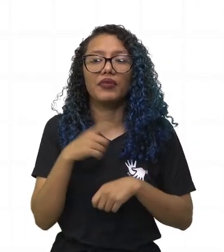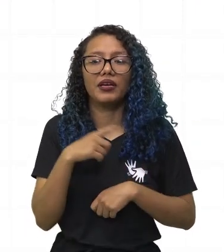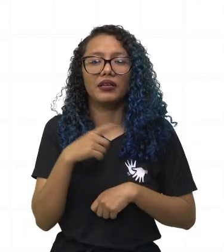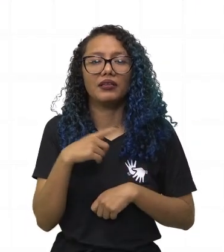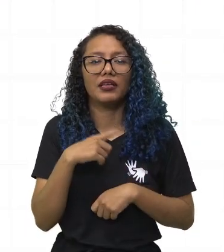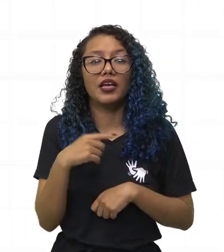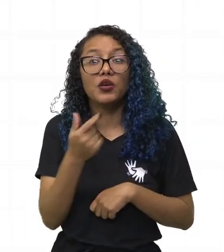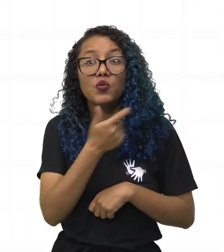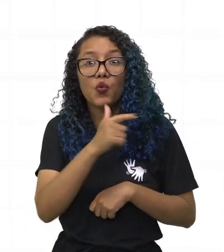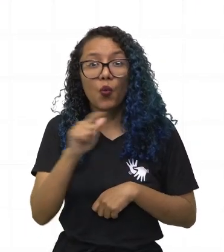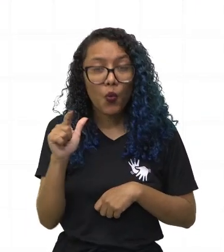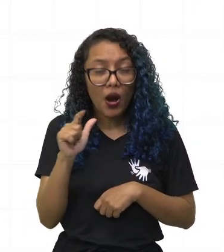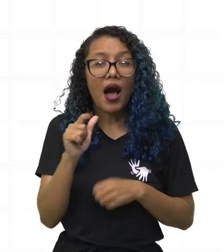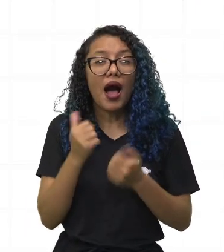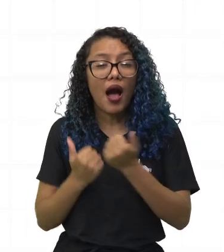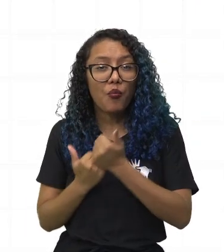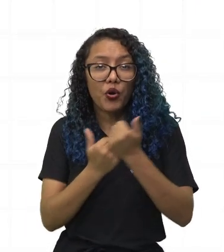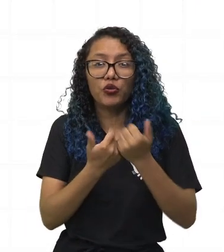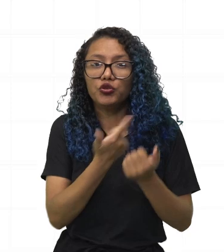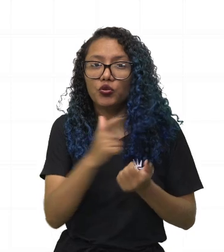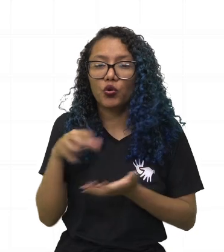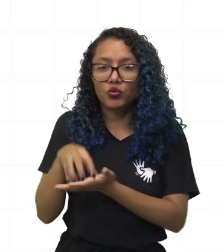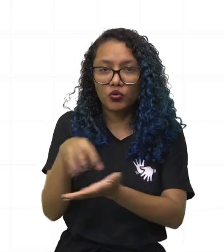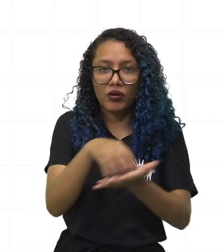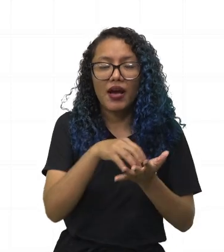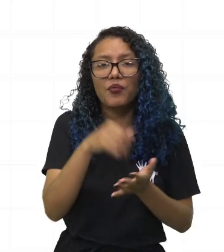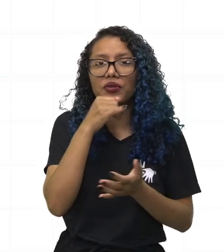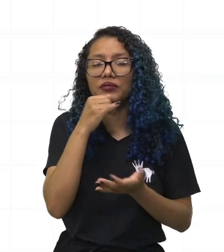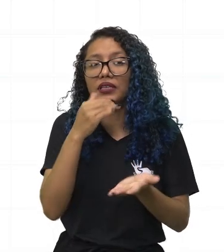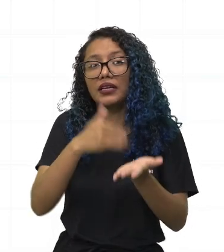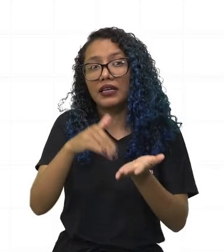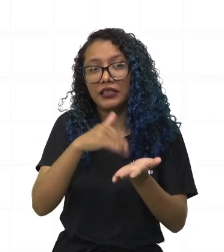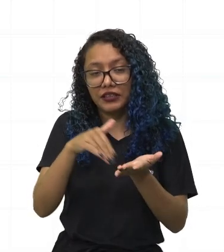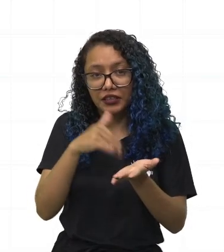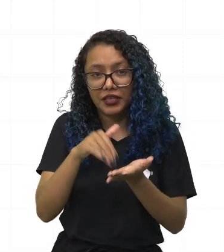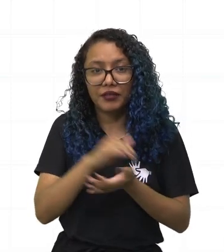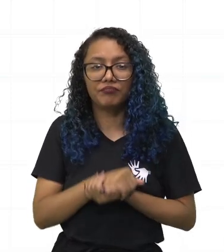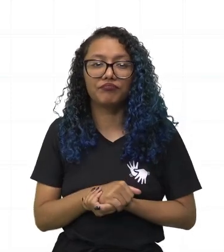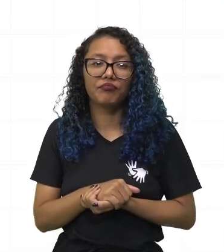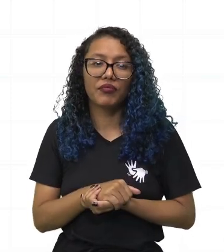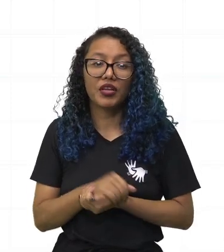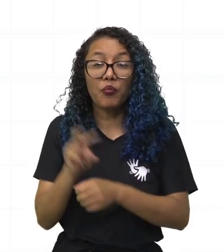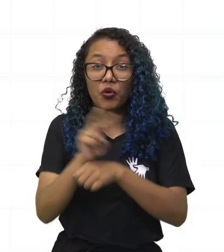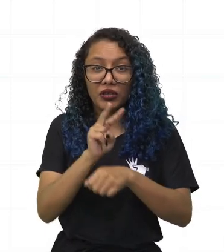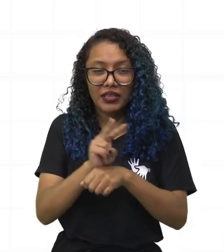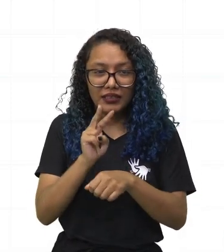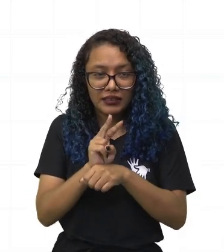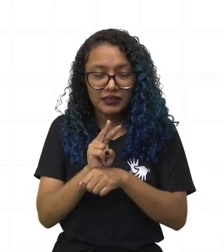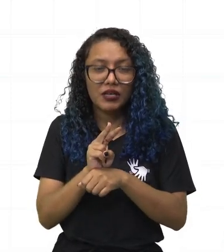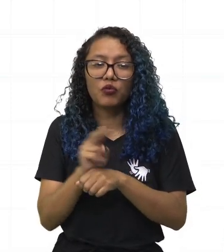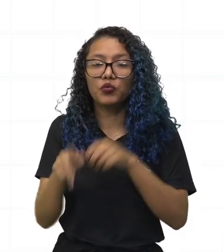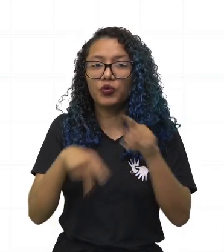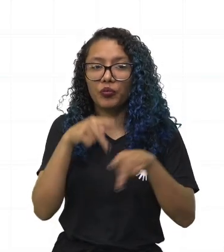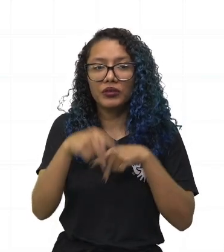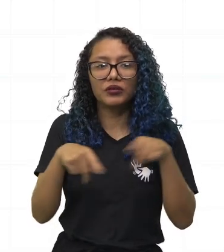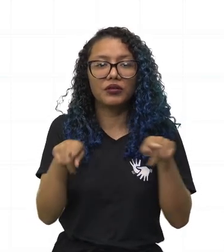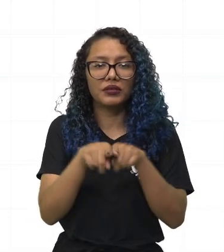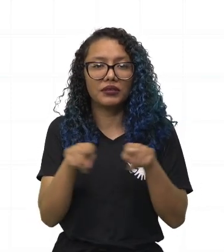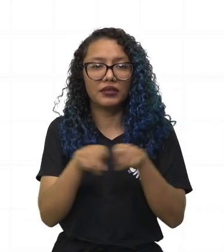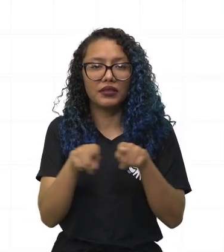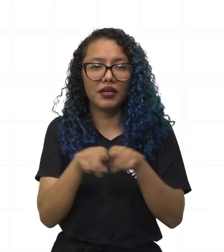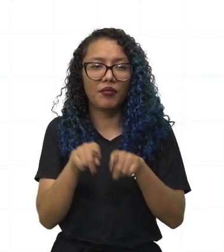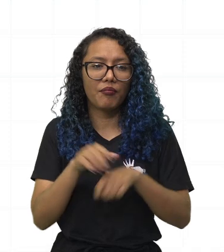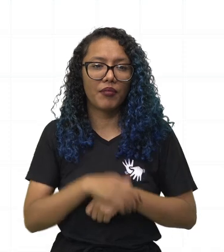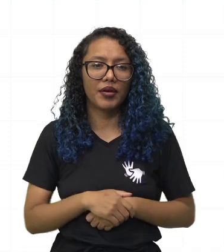órgãos do governo do estado, como as Secretarias de Defesa Civil e do Ambiente e de Cidades, o Departamento de